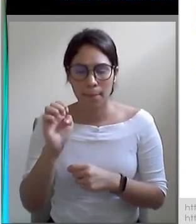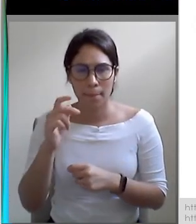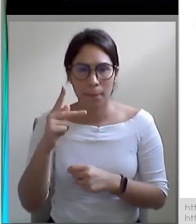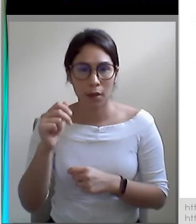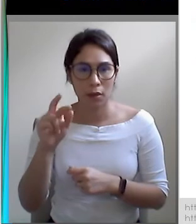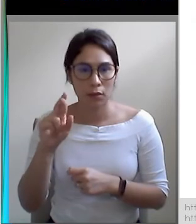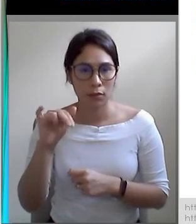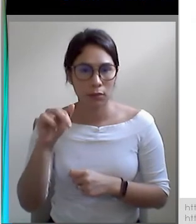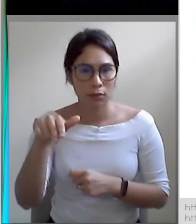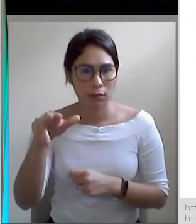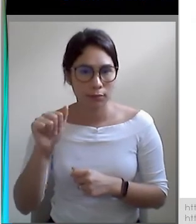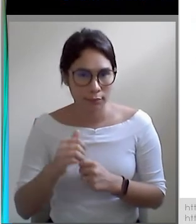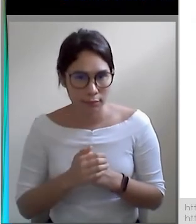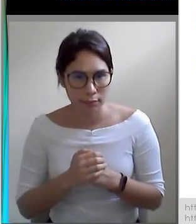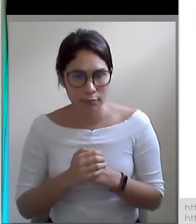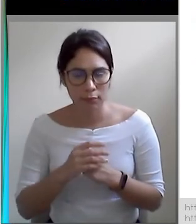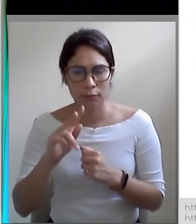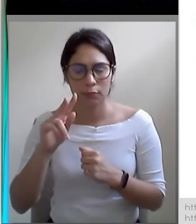heparina,